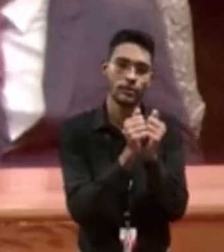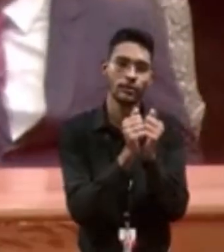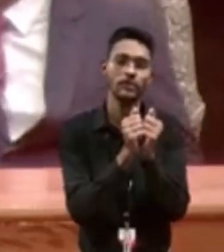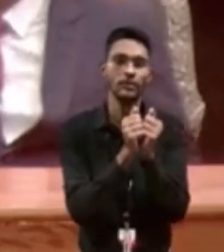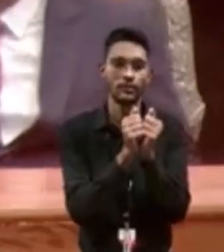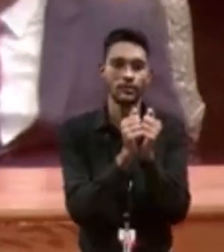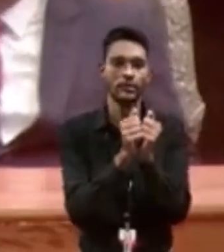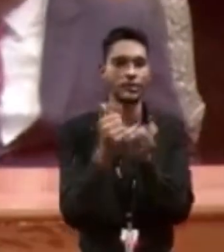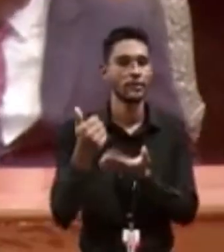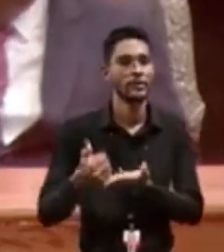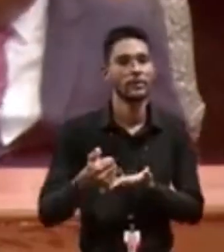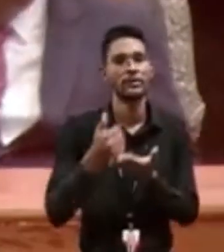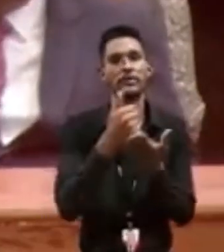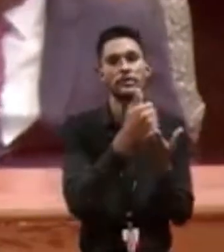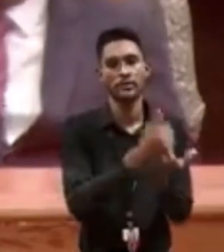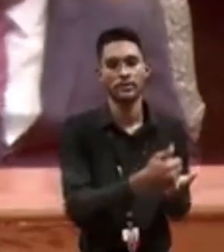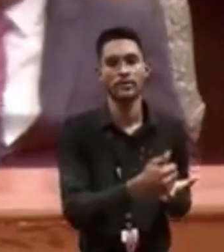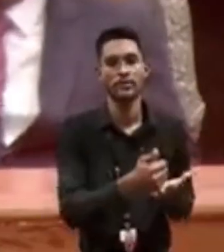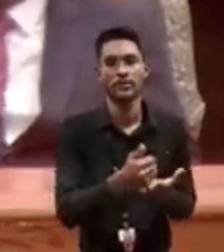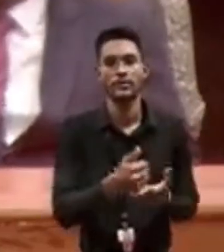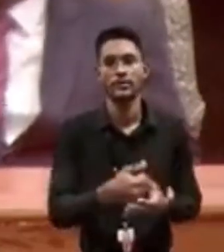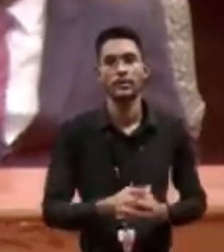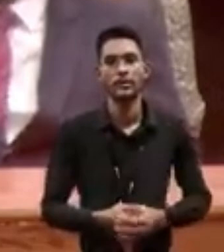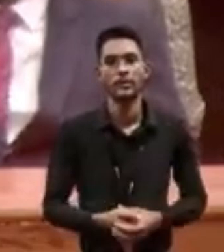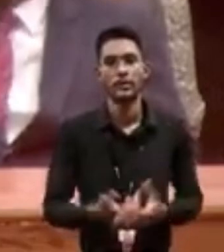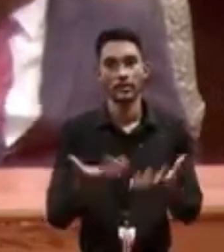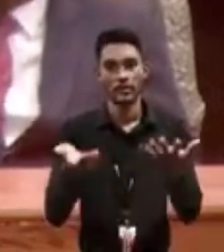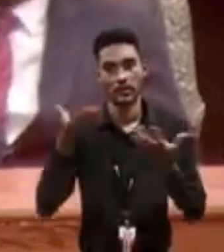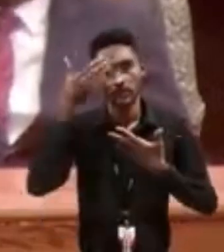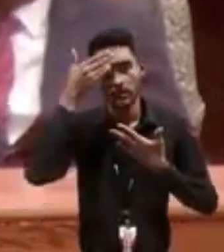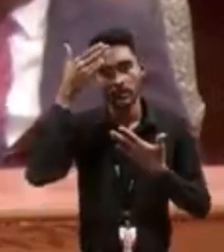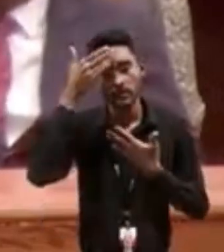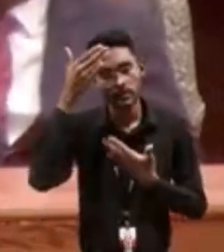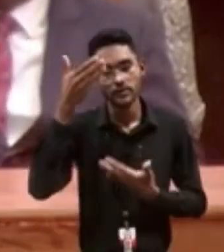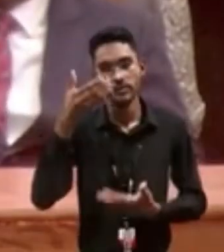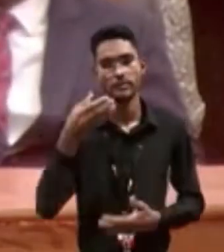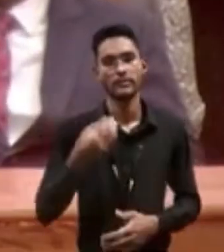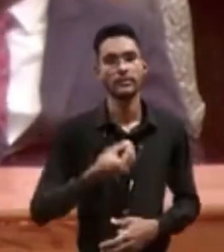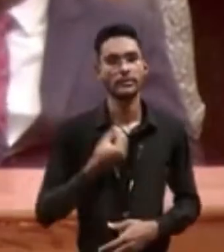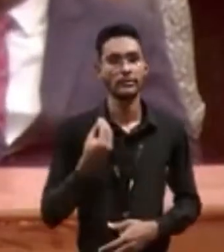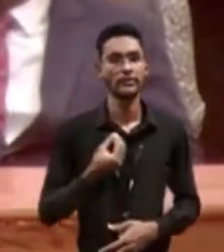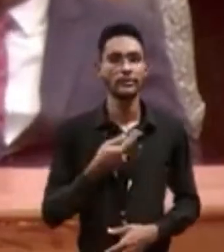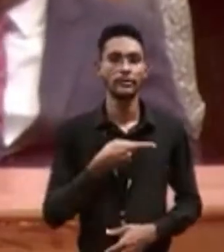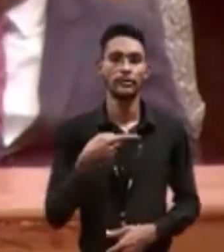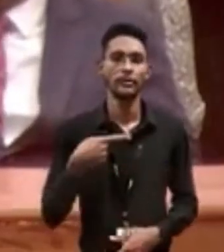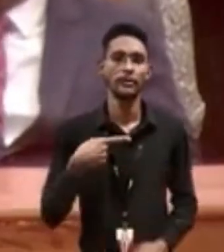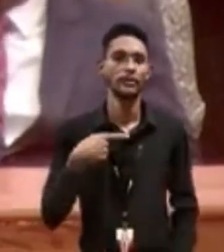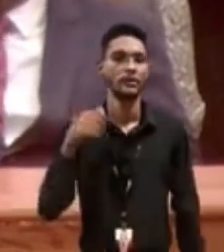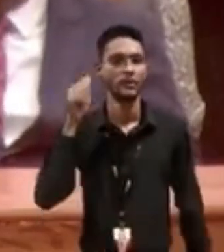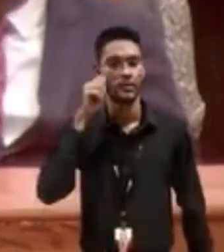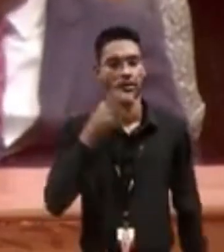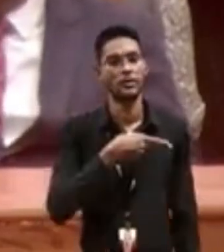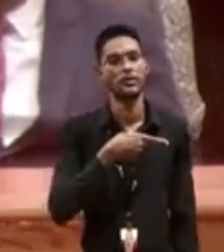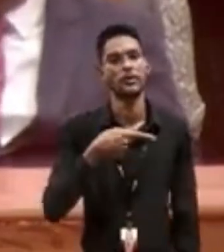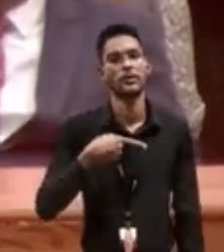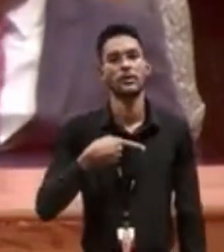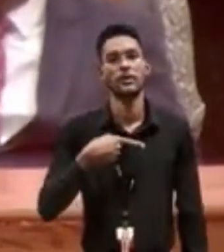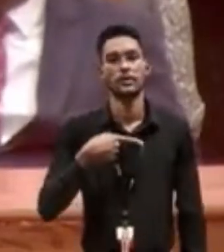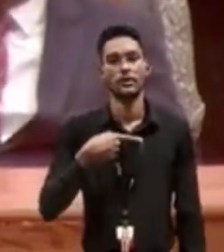obra do Senhor. Quero louvar a Deus pela vida do pastor Zé, missionário Adrian, que já foi citado aqui. E quero convidar aqui o